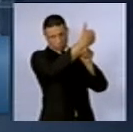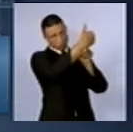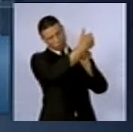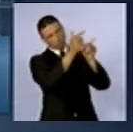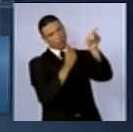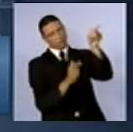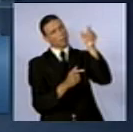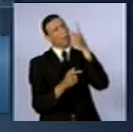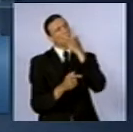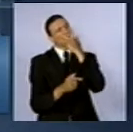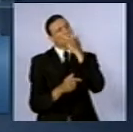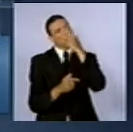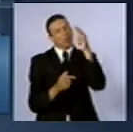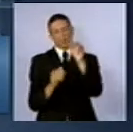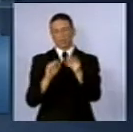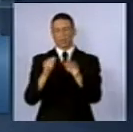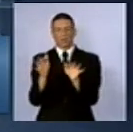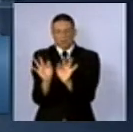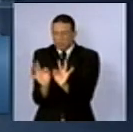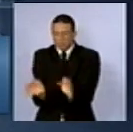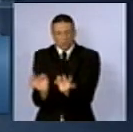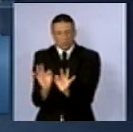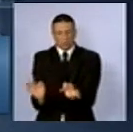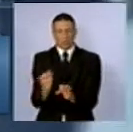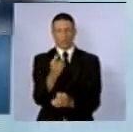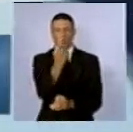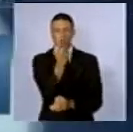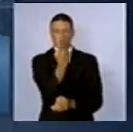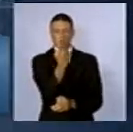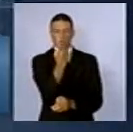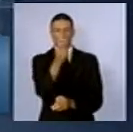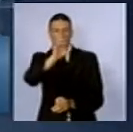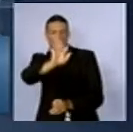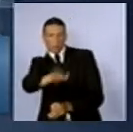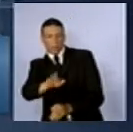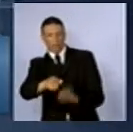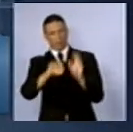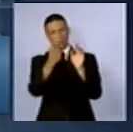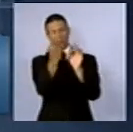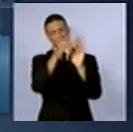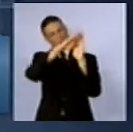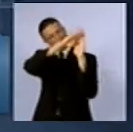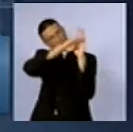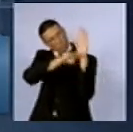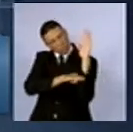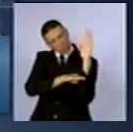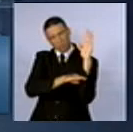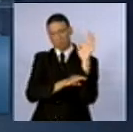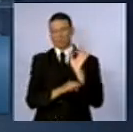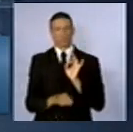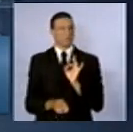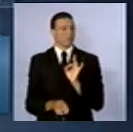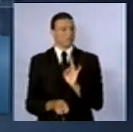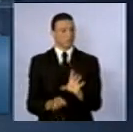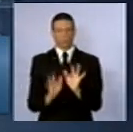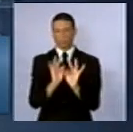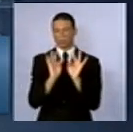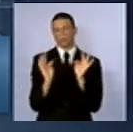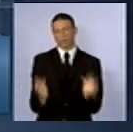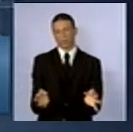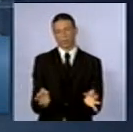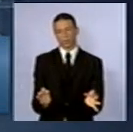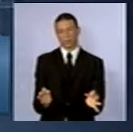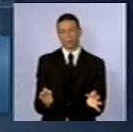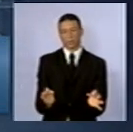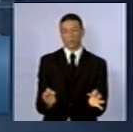risco é menor que um sendo menor que um é é discretamente menor que um mas isso aí